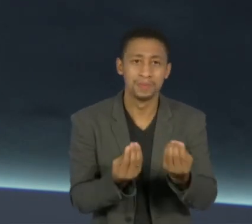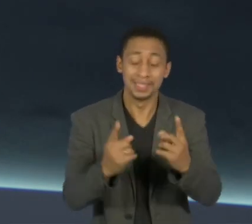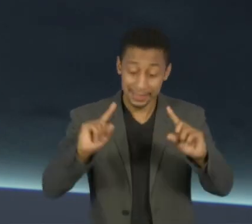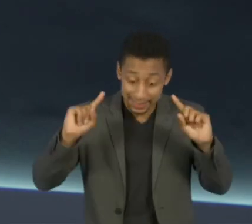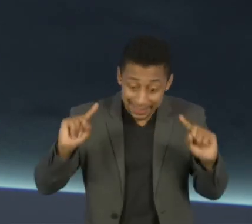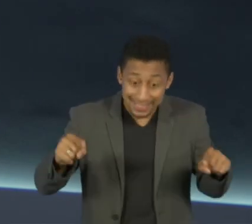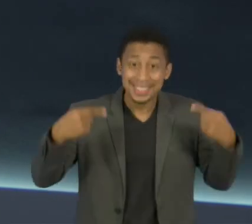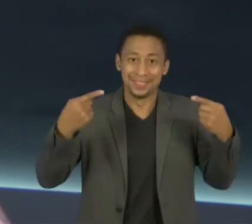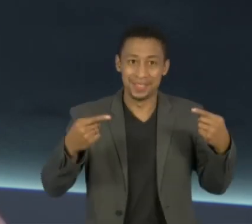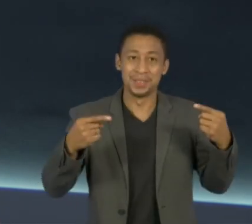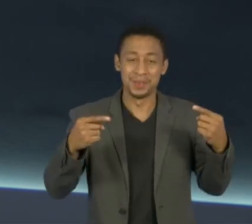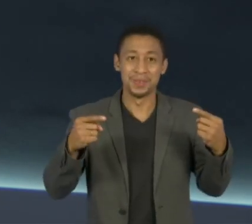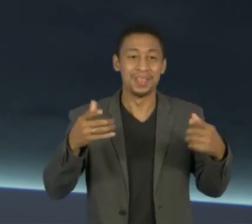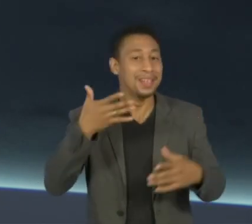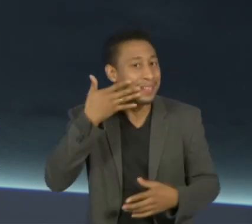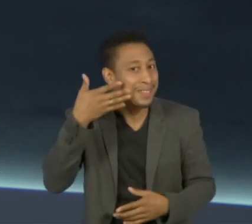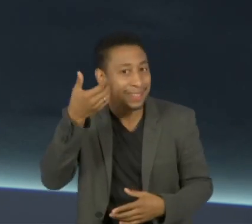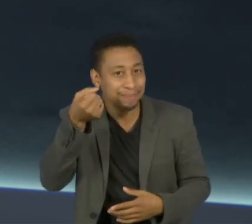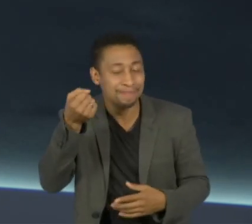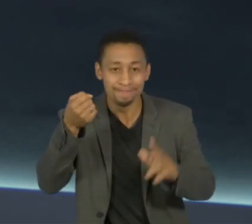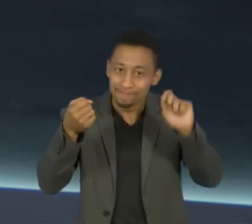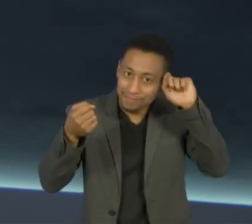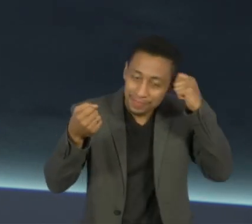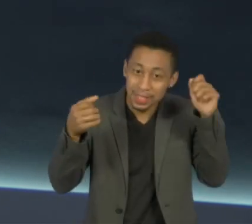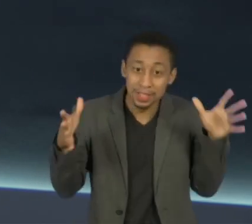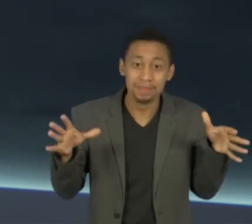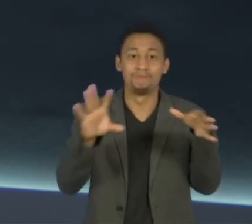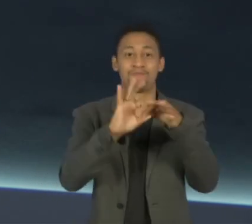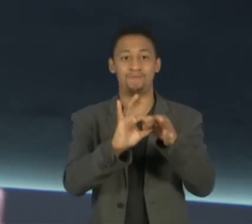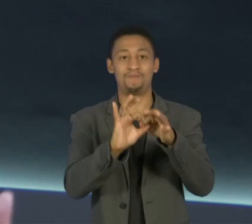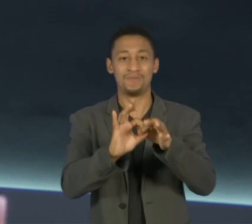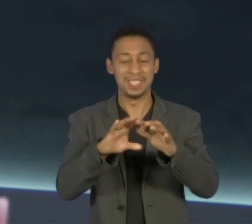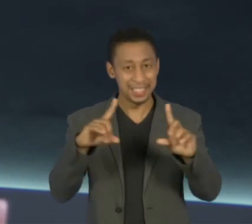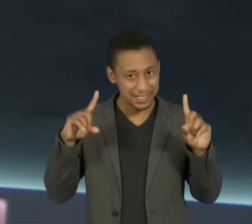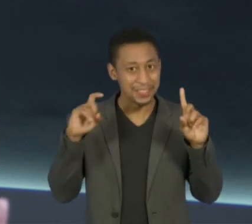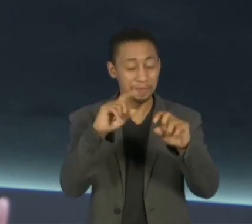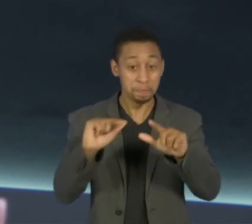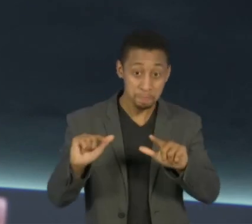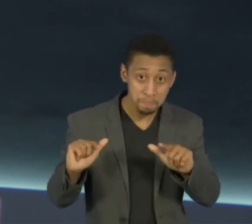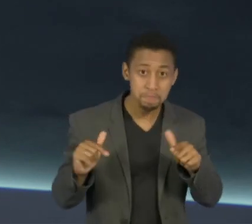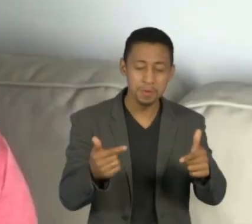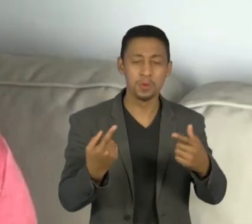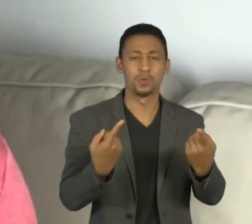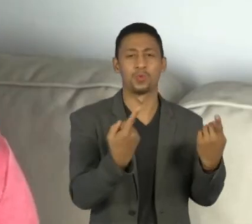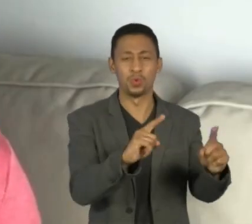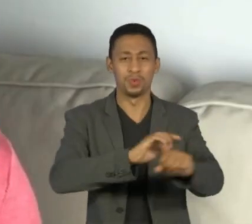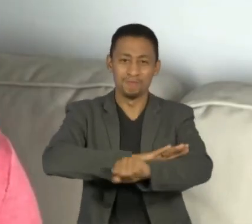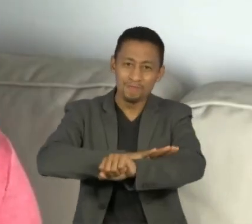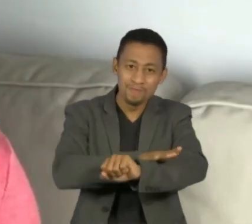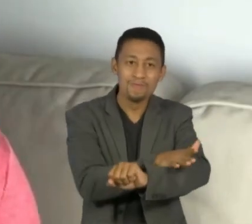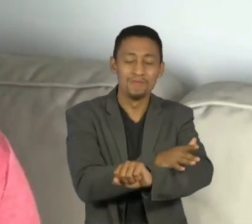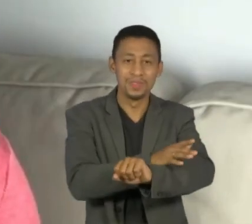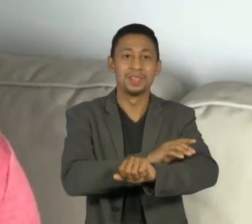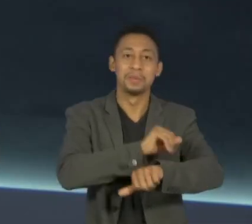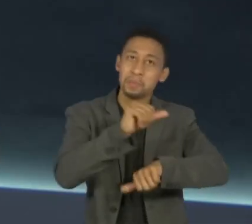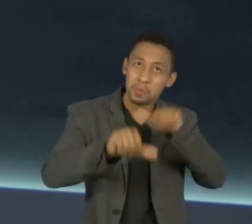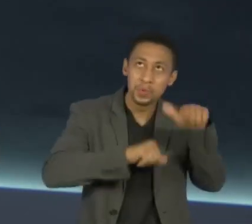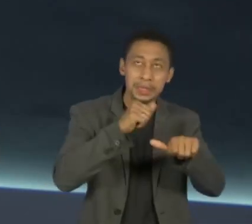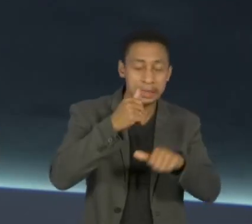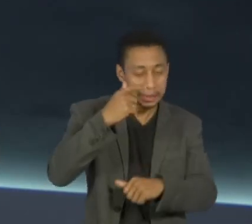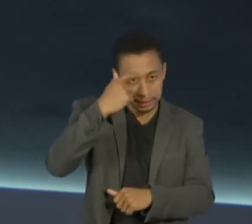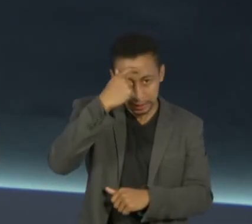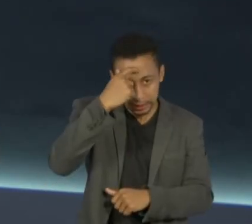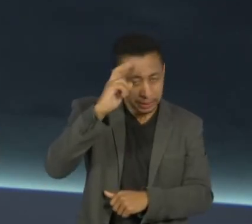de unir brancos e negros nesse combate efetivo mesmo ao racismo, de mudança de pensamento,